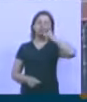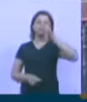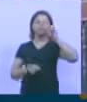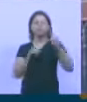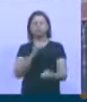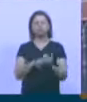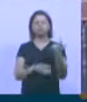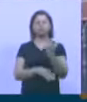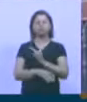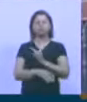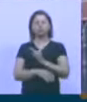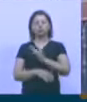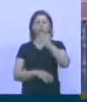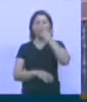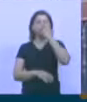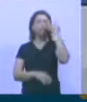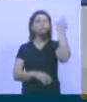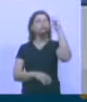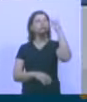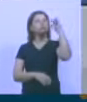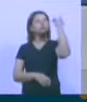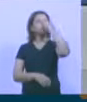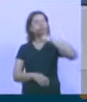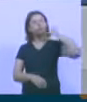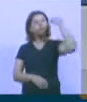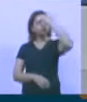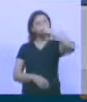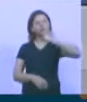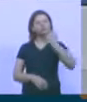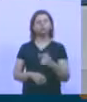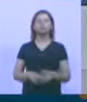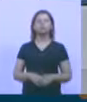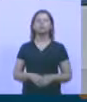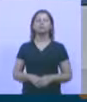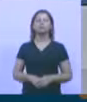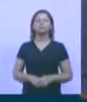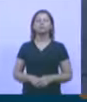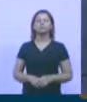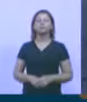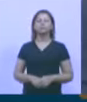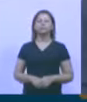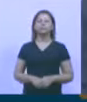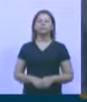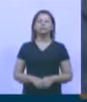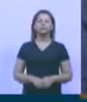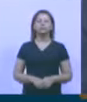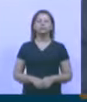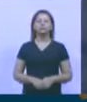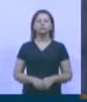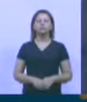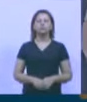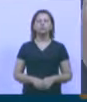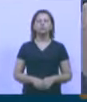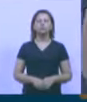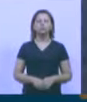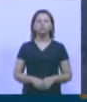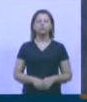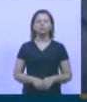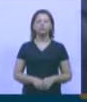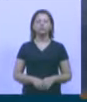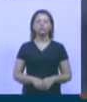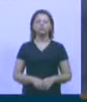a sua imagem e semelhança. Therefore, even if somebody tells you you're not as pretty, you're not as clever as your